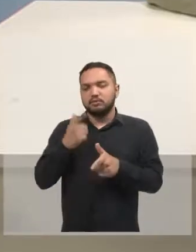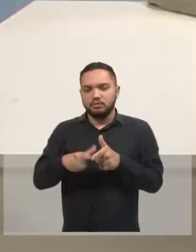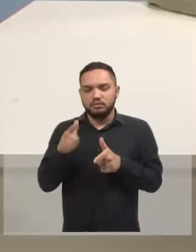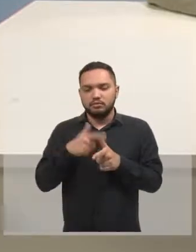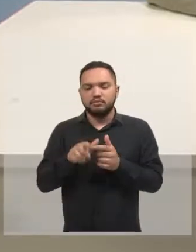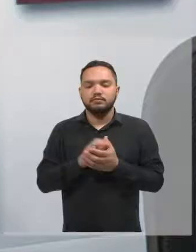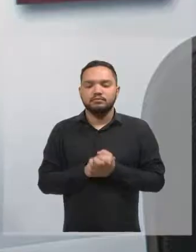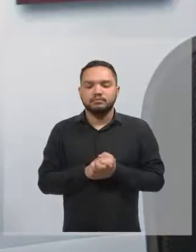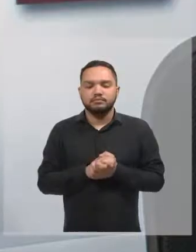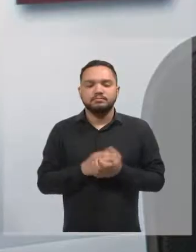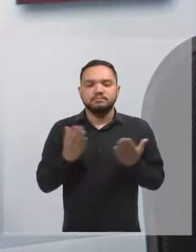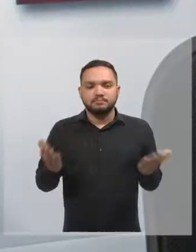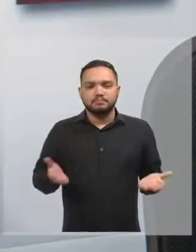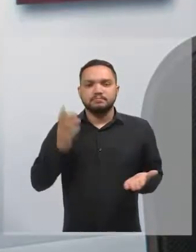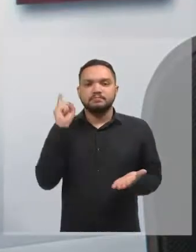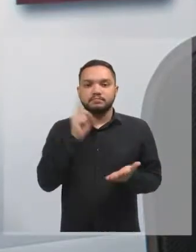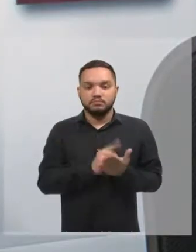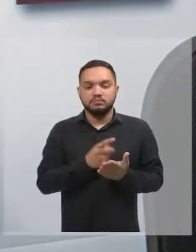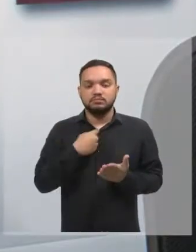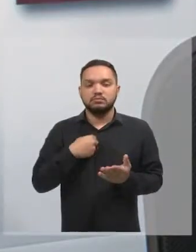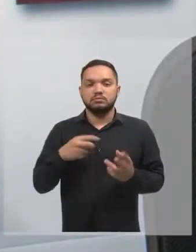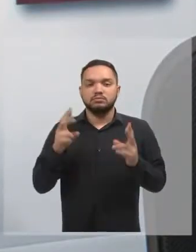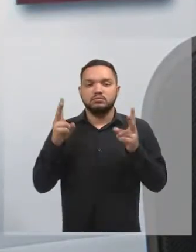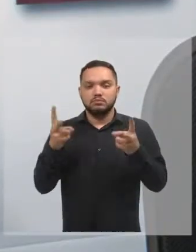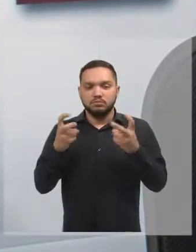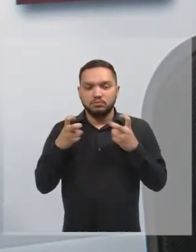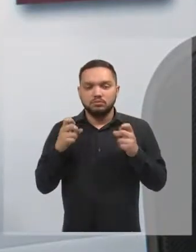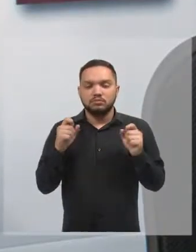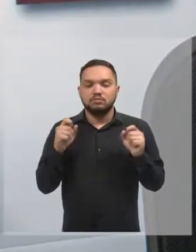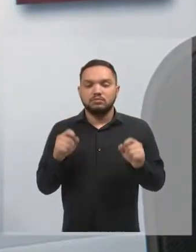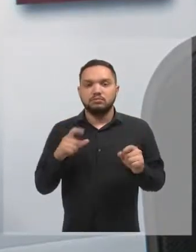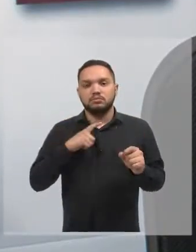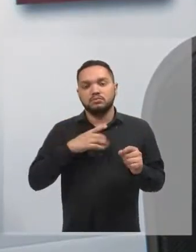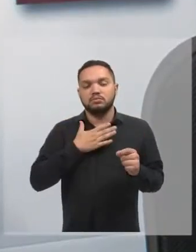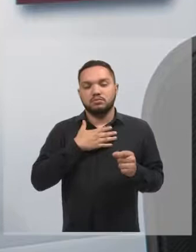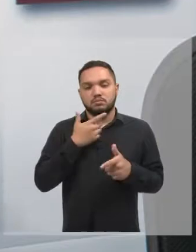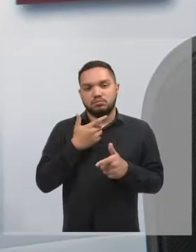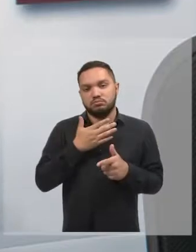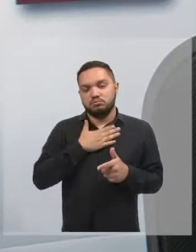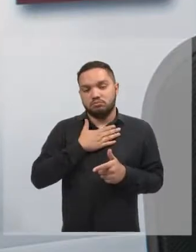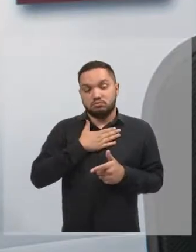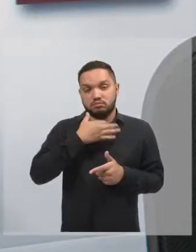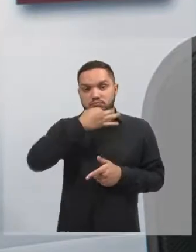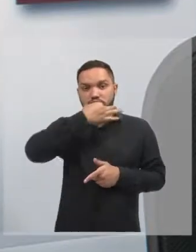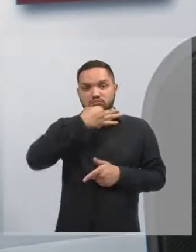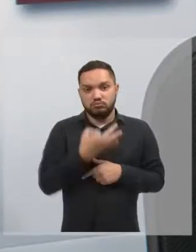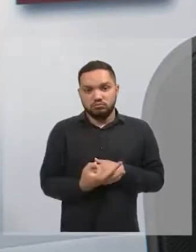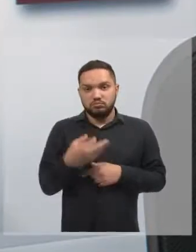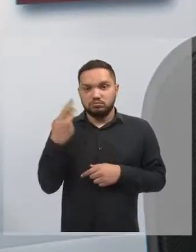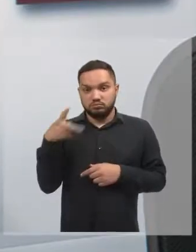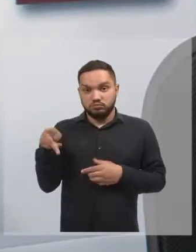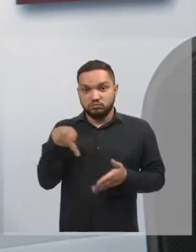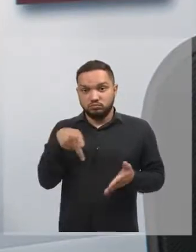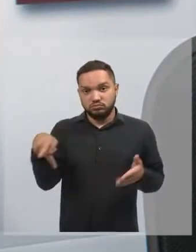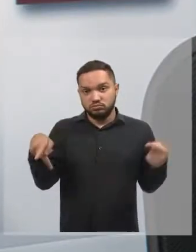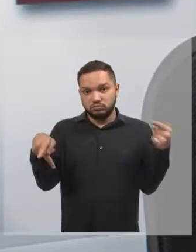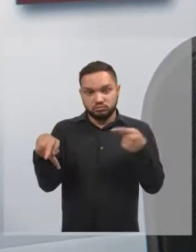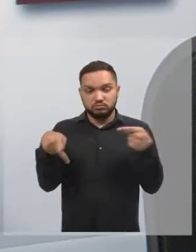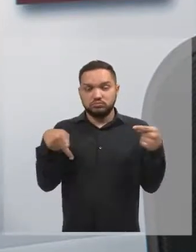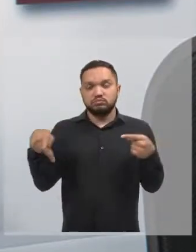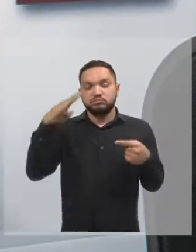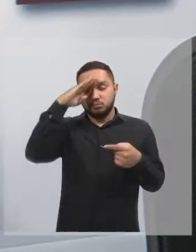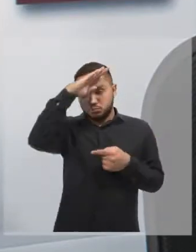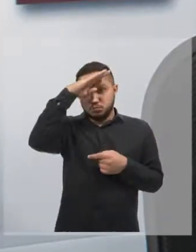A grande realidade é que eu vejo um dos problemas na minha avaliação que o governo Jair Messias